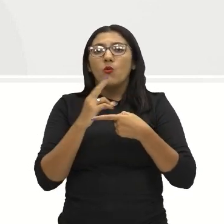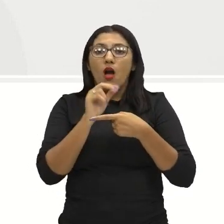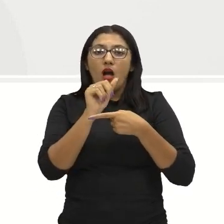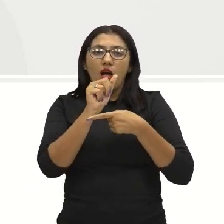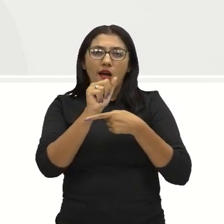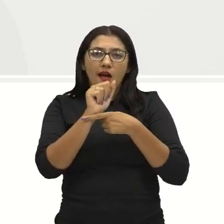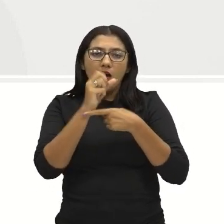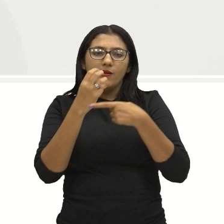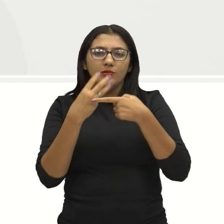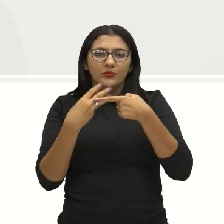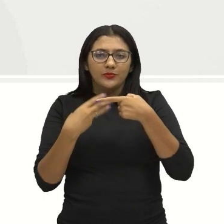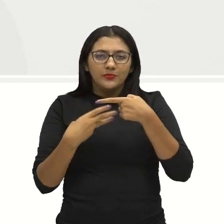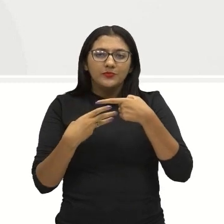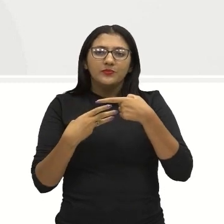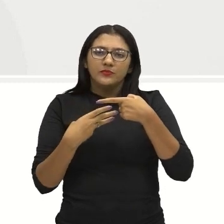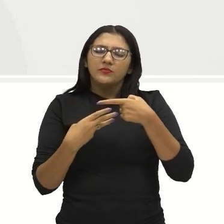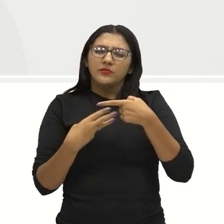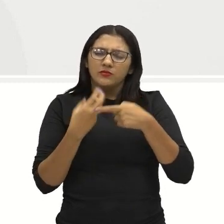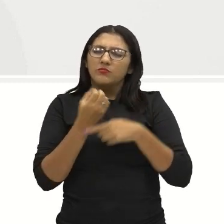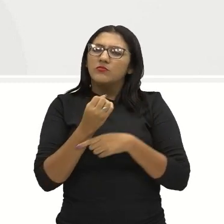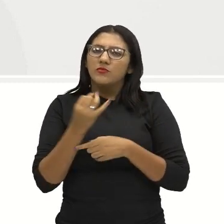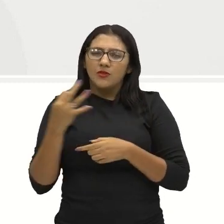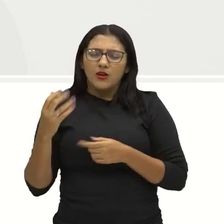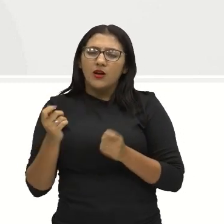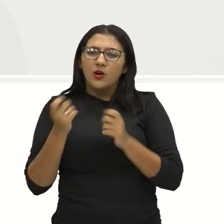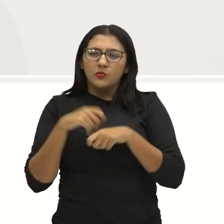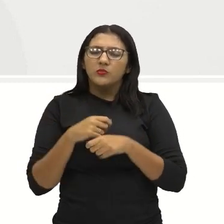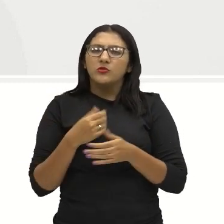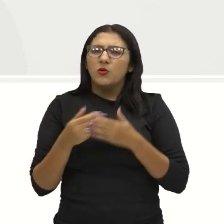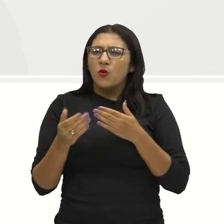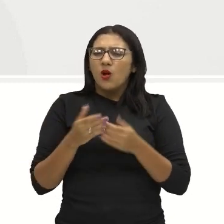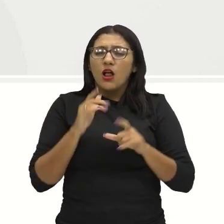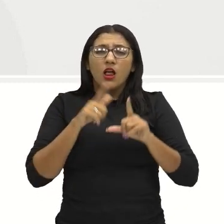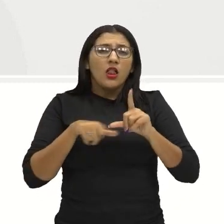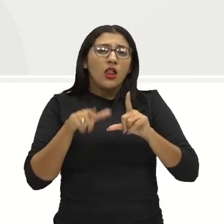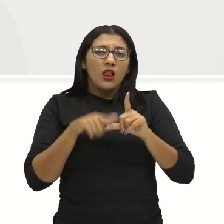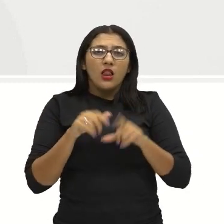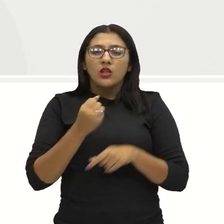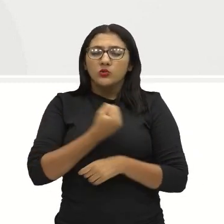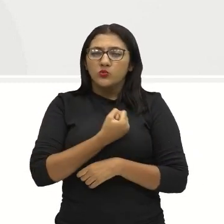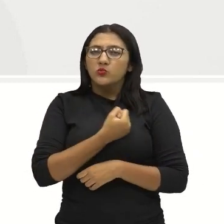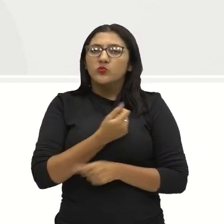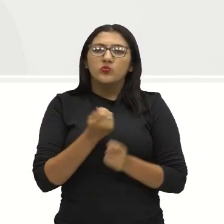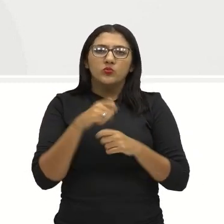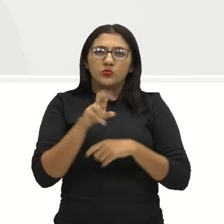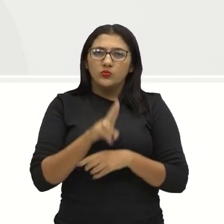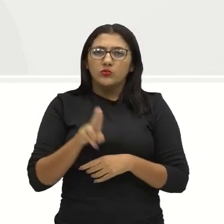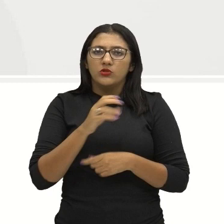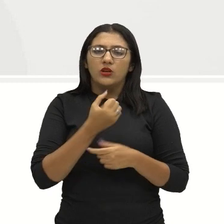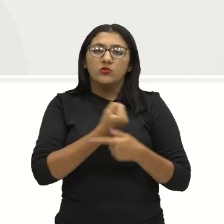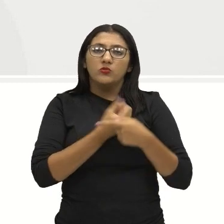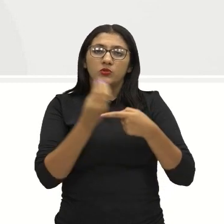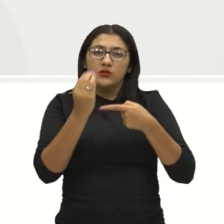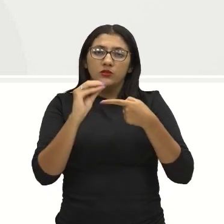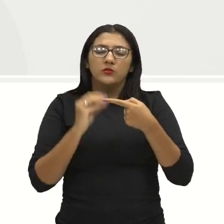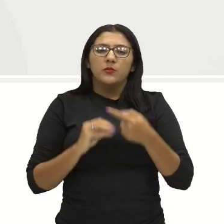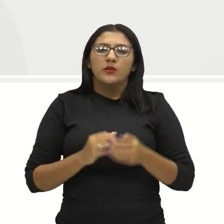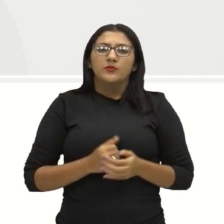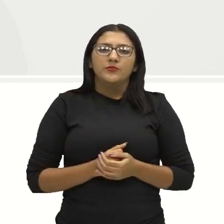sobre 3 e etc., utilizando qualquer letra. Beleza, meu povo?